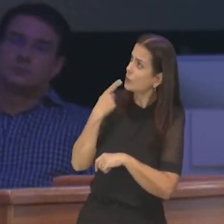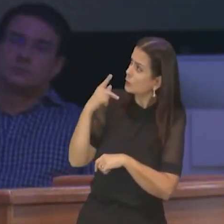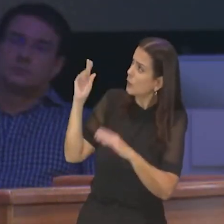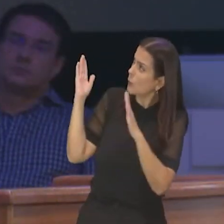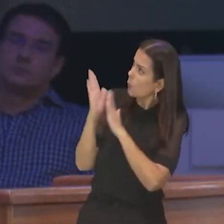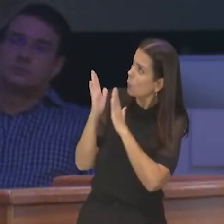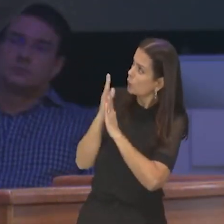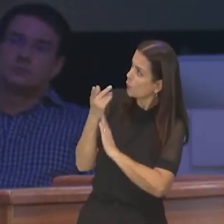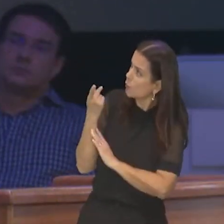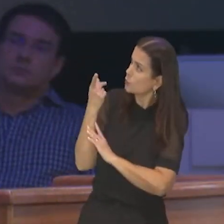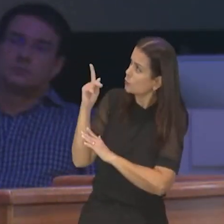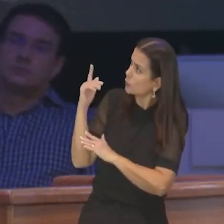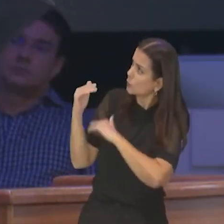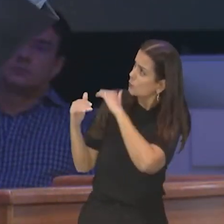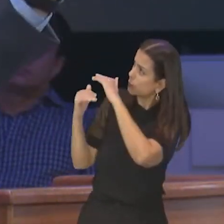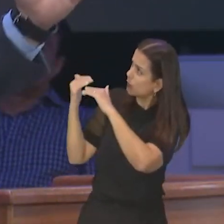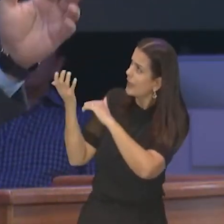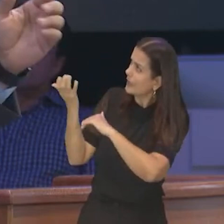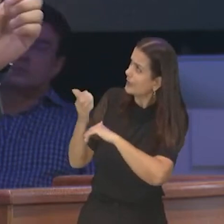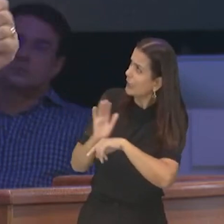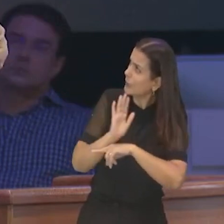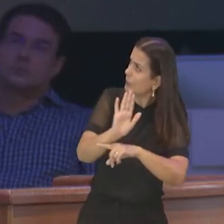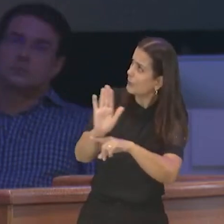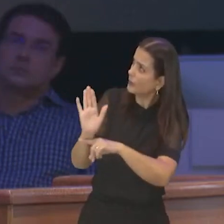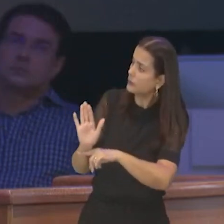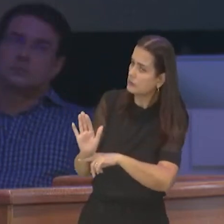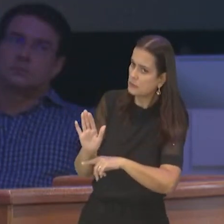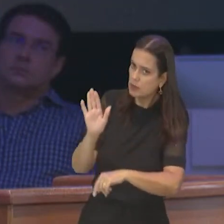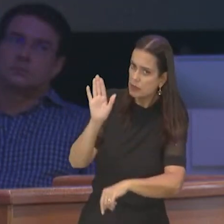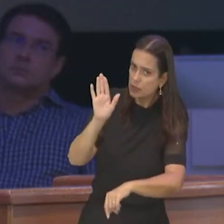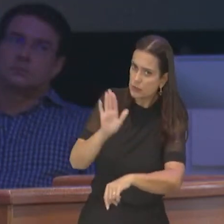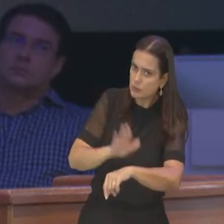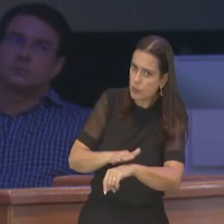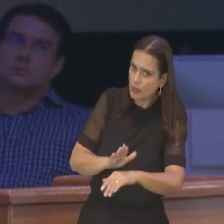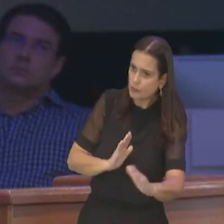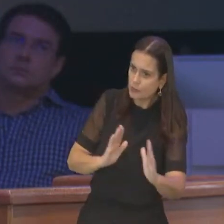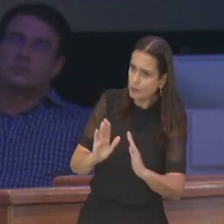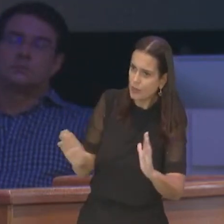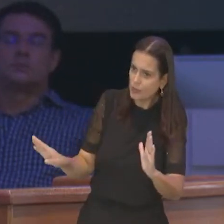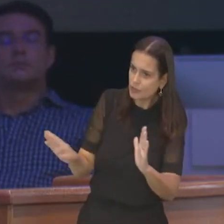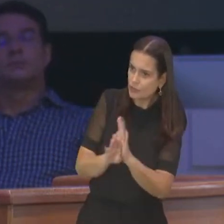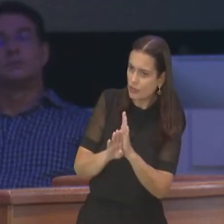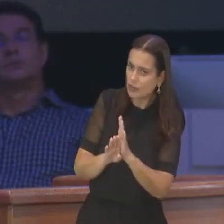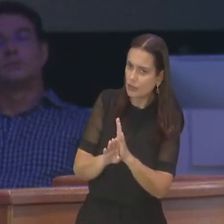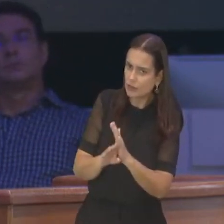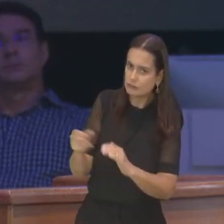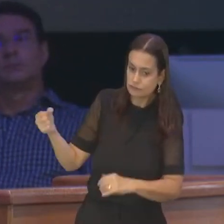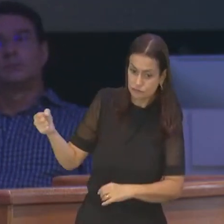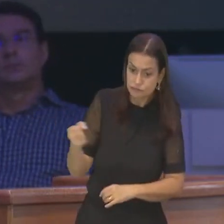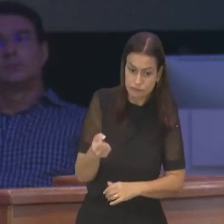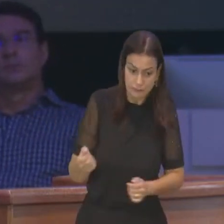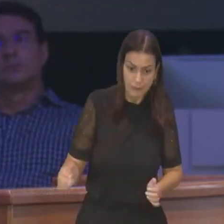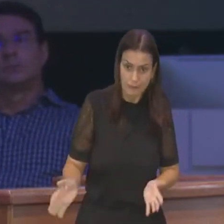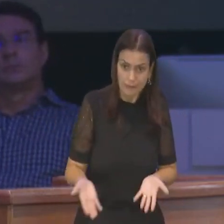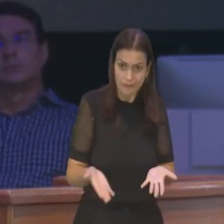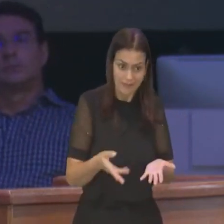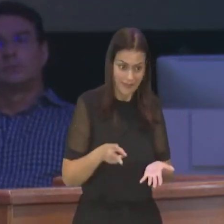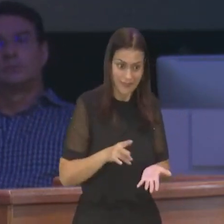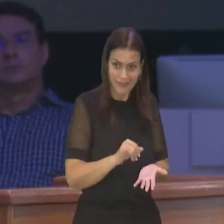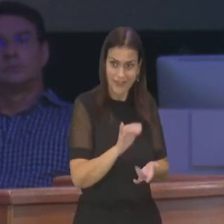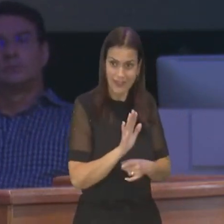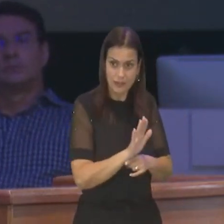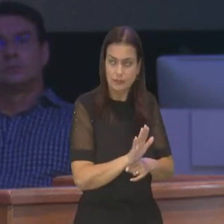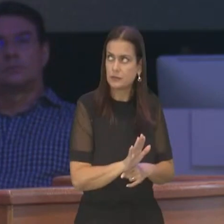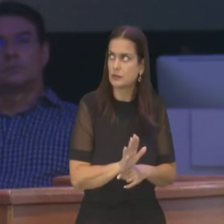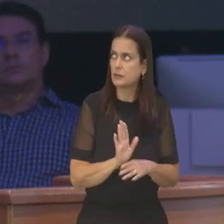louvor, é para edificação, eu quero repartir. Mas quando chega o tempo em que o Senhor nos coloca numa posição de decisão, muitas vezes fechamos